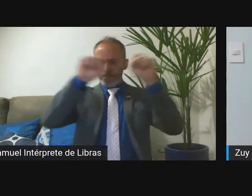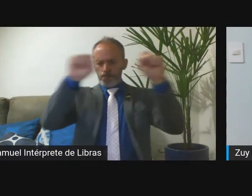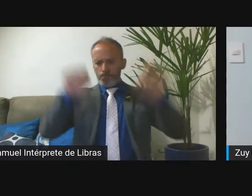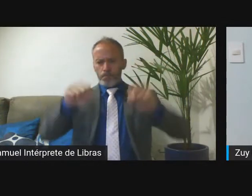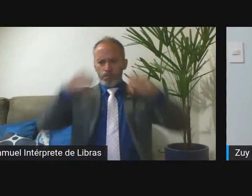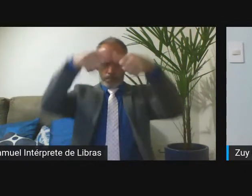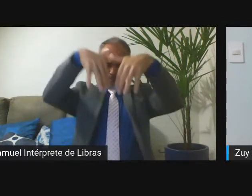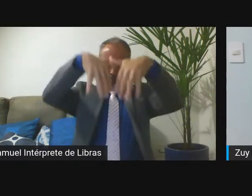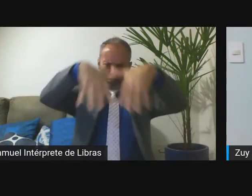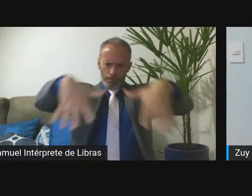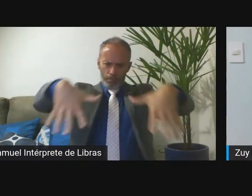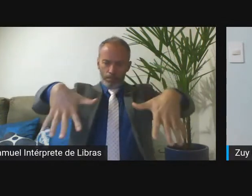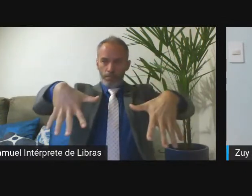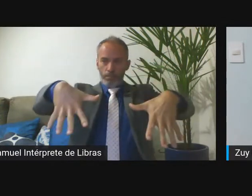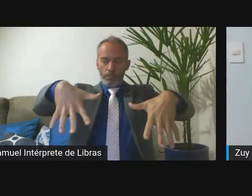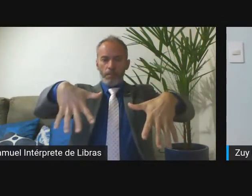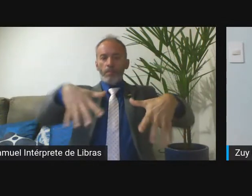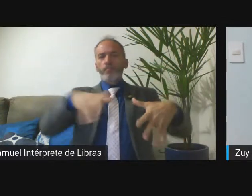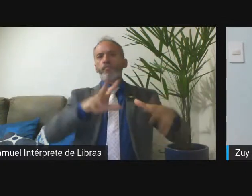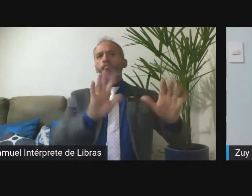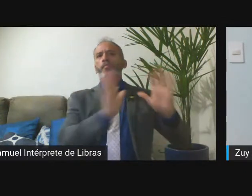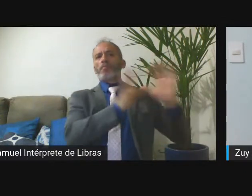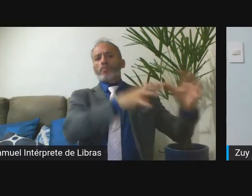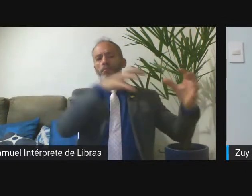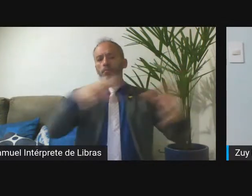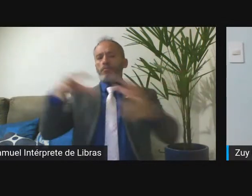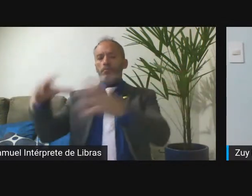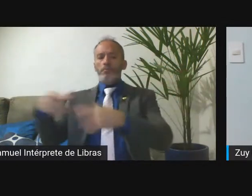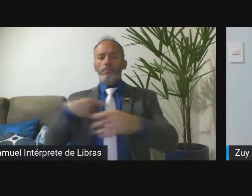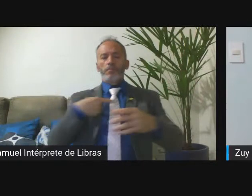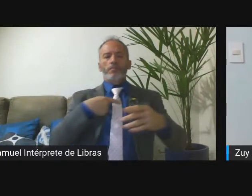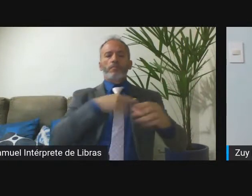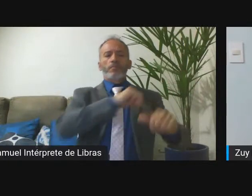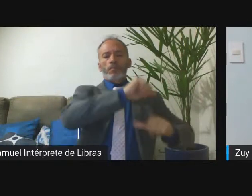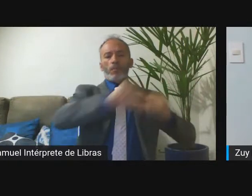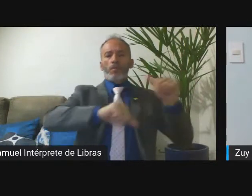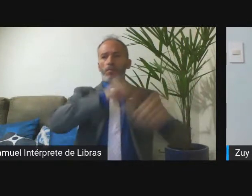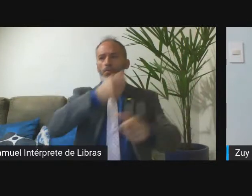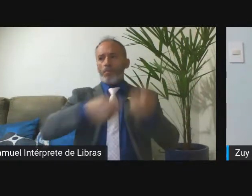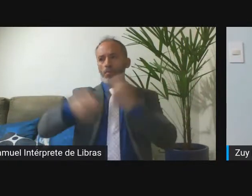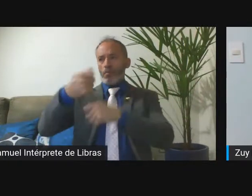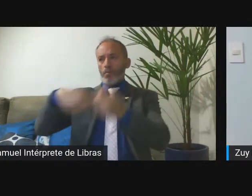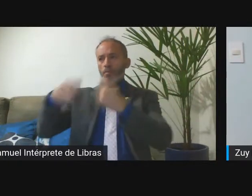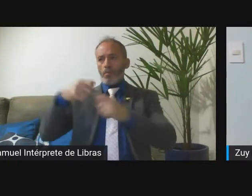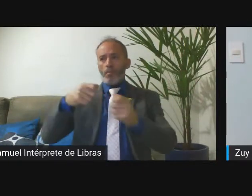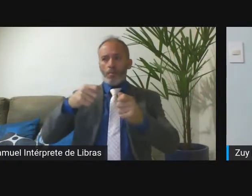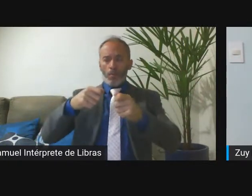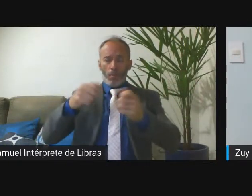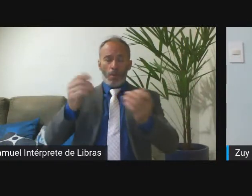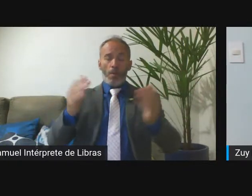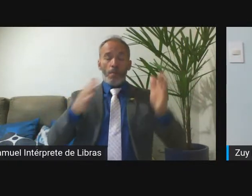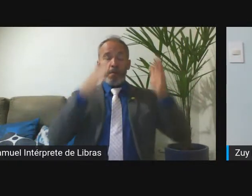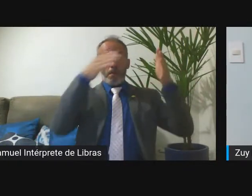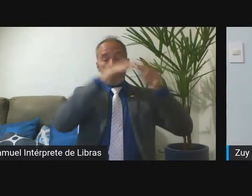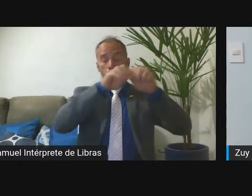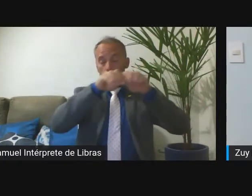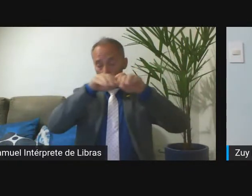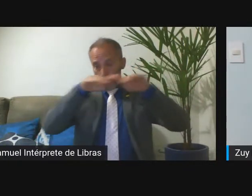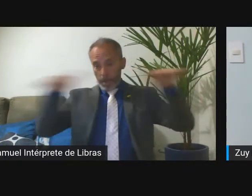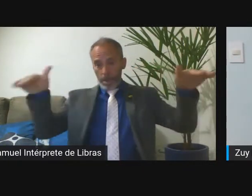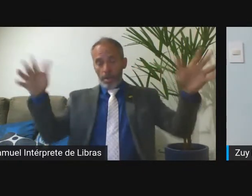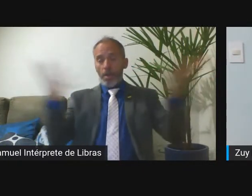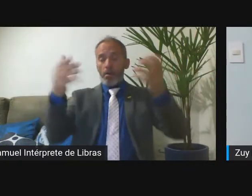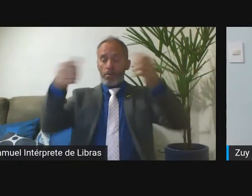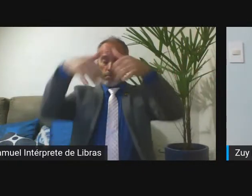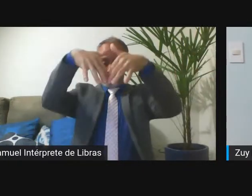organizacional, deixando o modelo de departamentos, um sistema administrativo centralizado e verticalizado, e